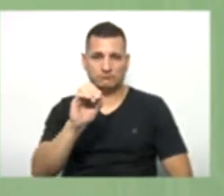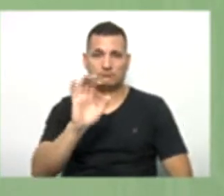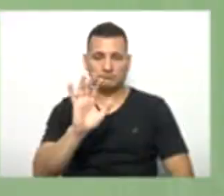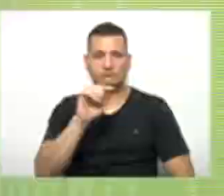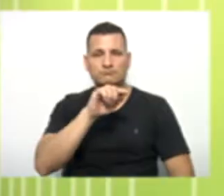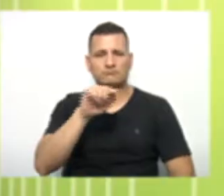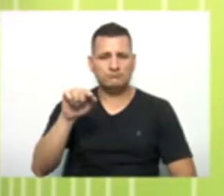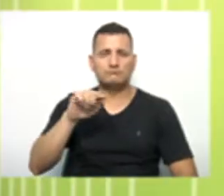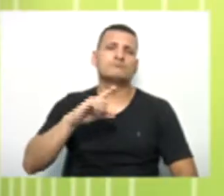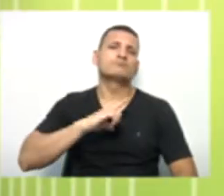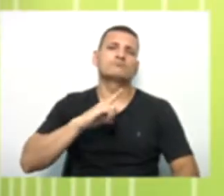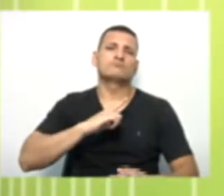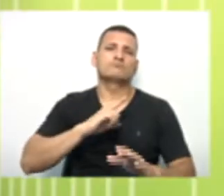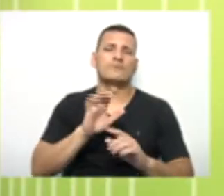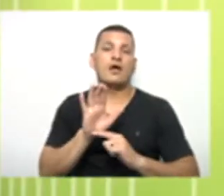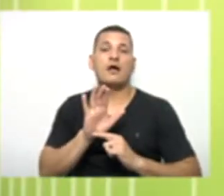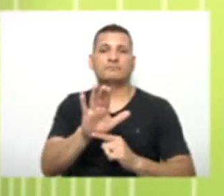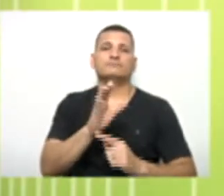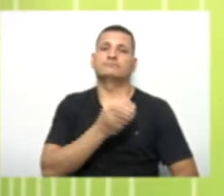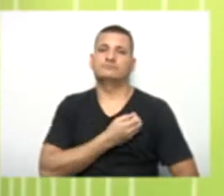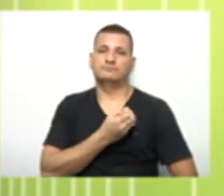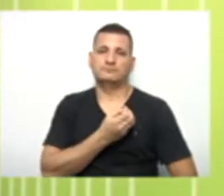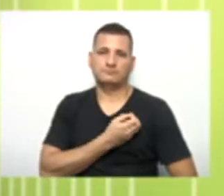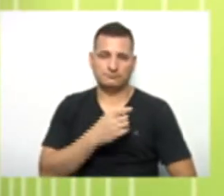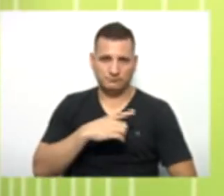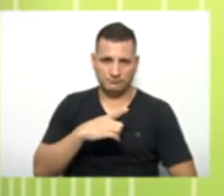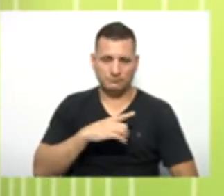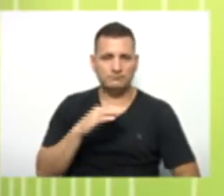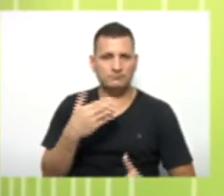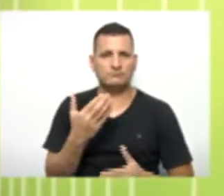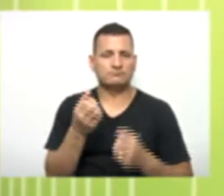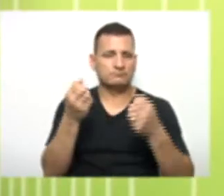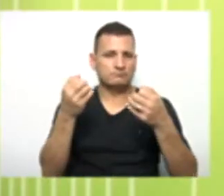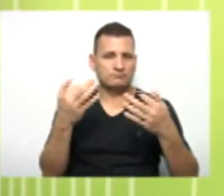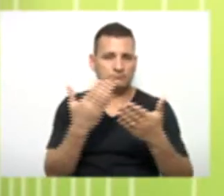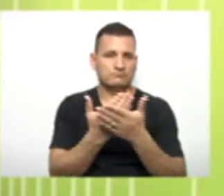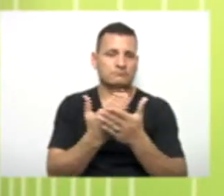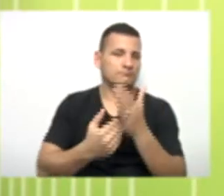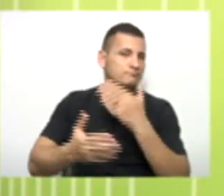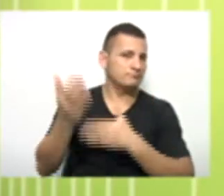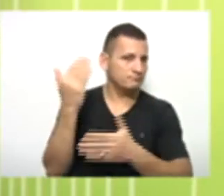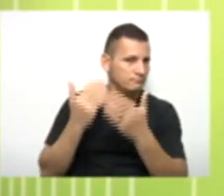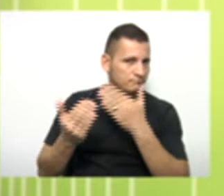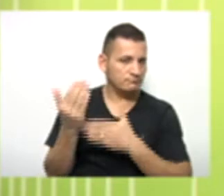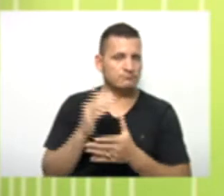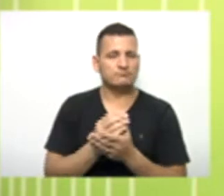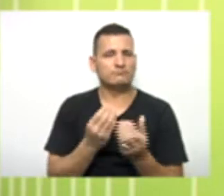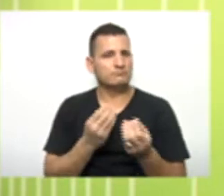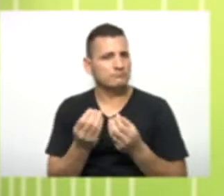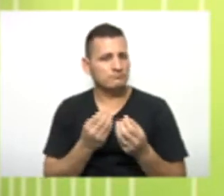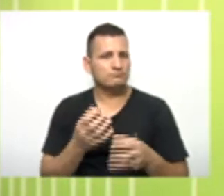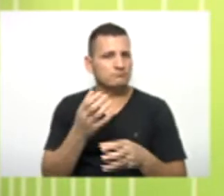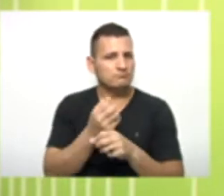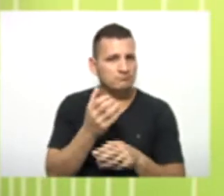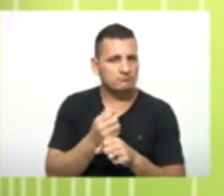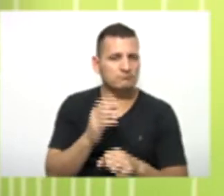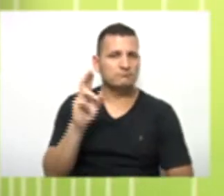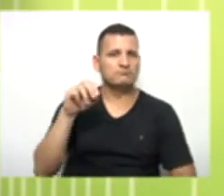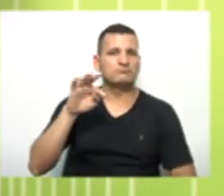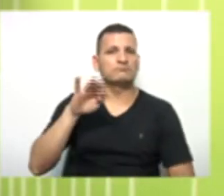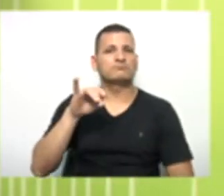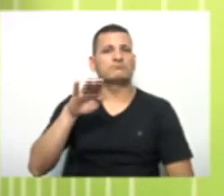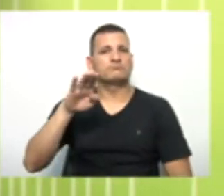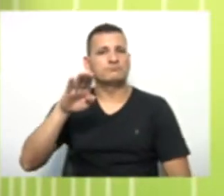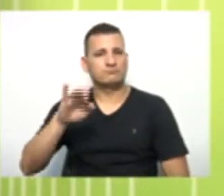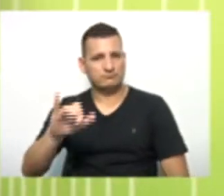passada os fatos contábeis, os fatos permutativos, os fatos modificativos.